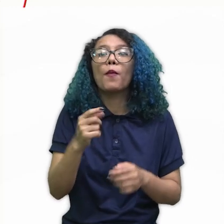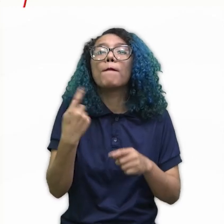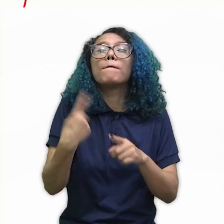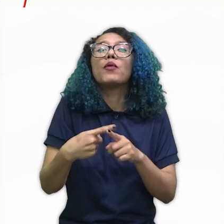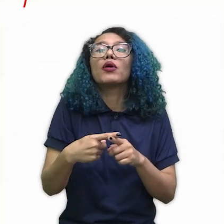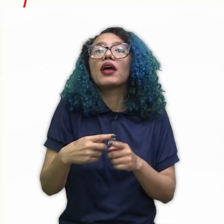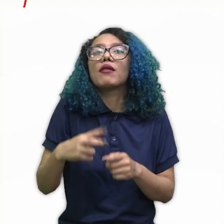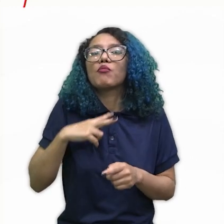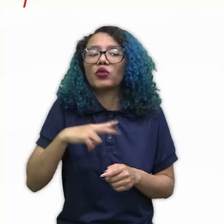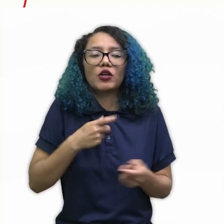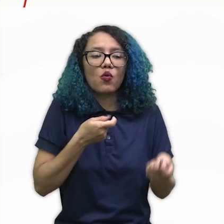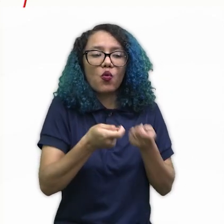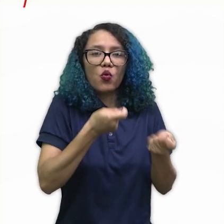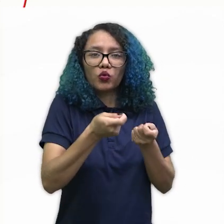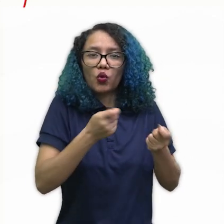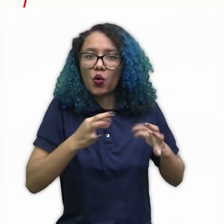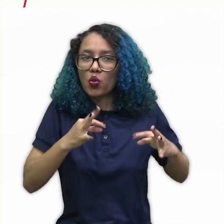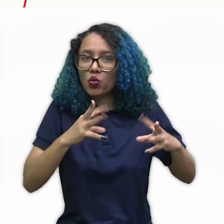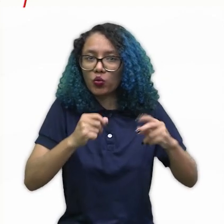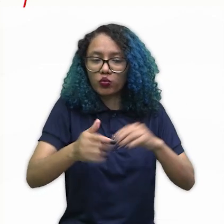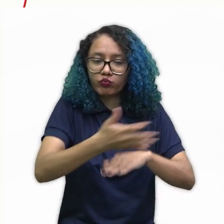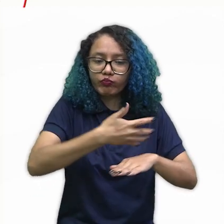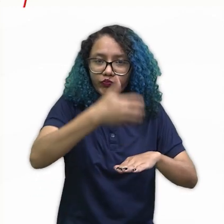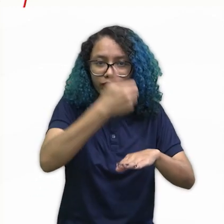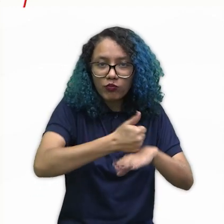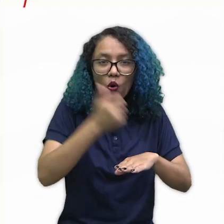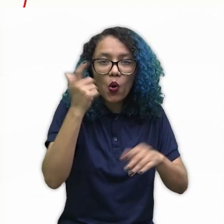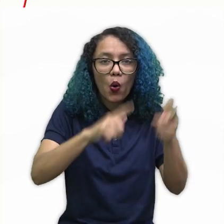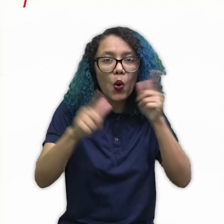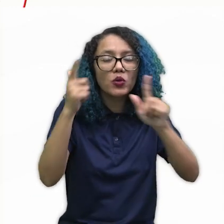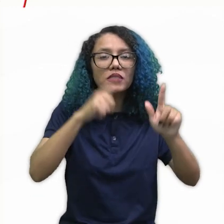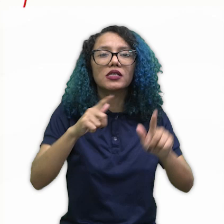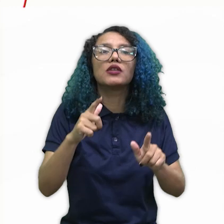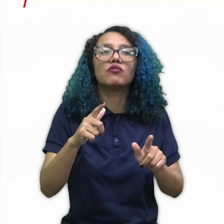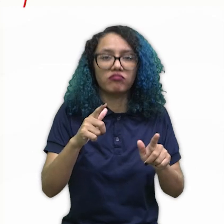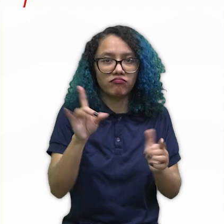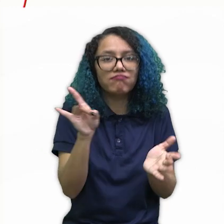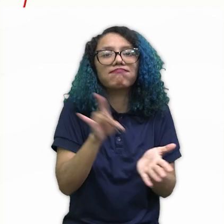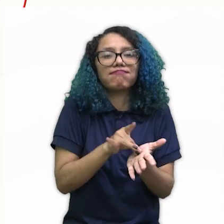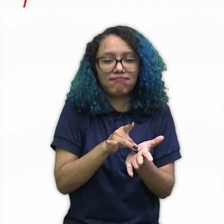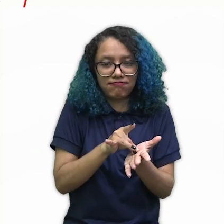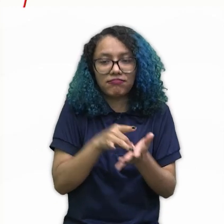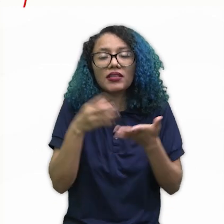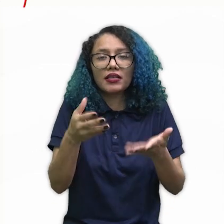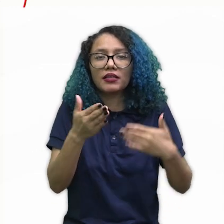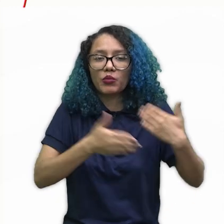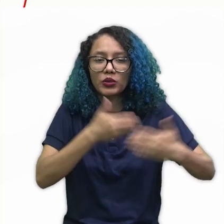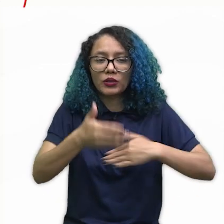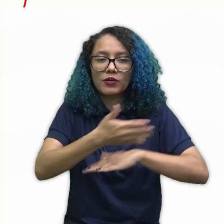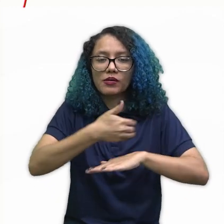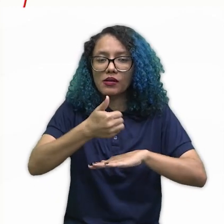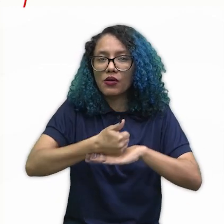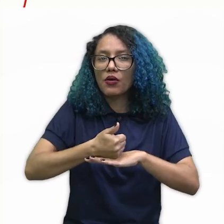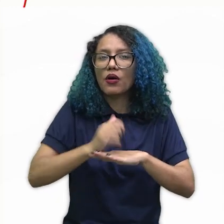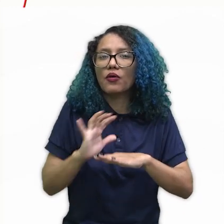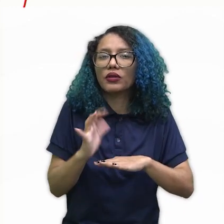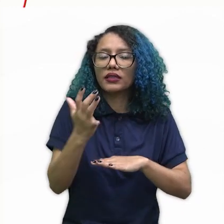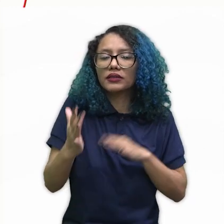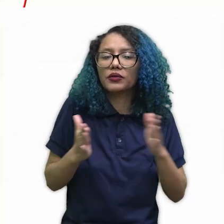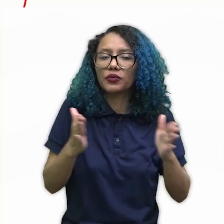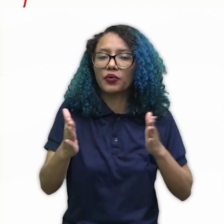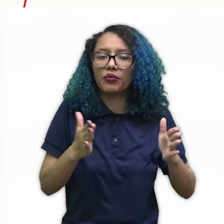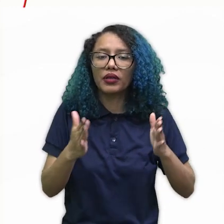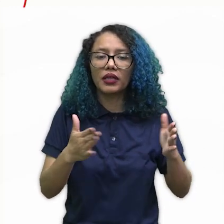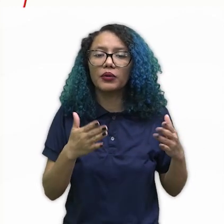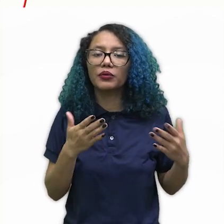desse território colonizando. E esse processo de colonização, ele aconteceu em um período que ficou